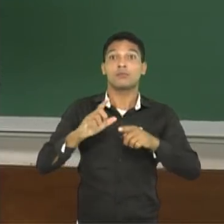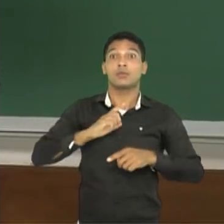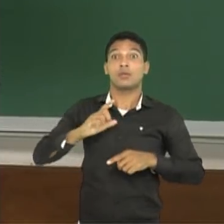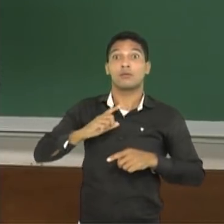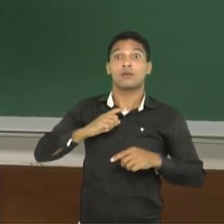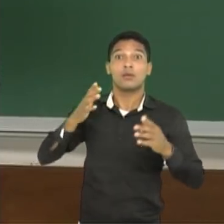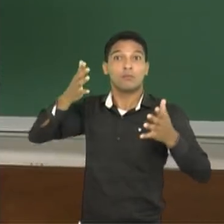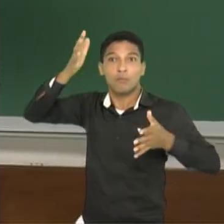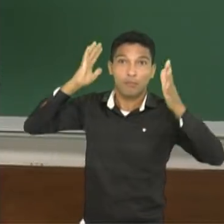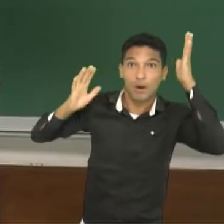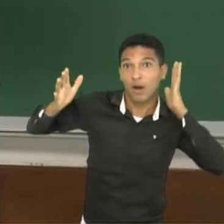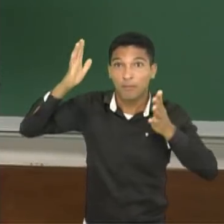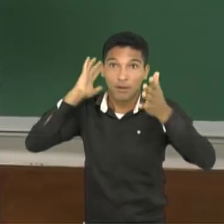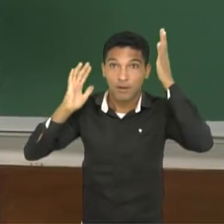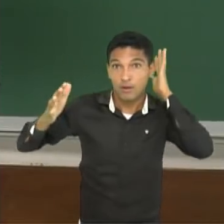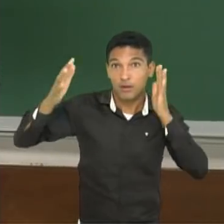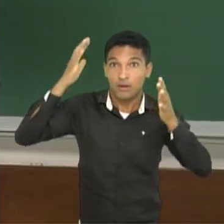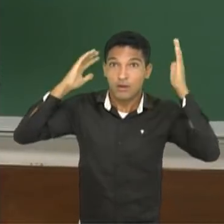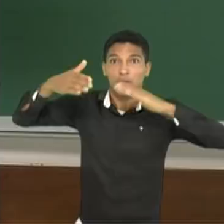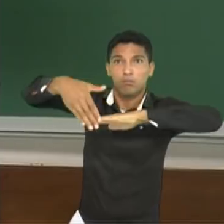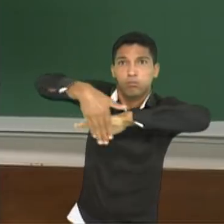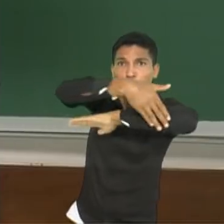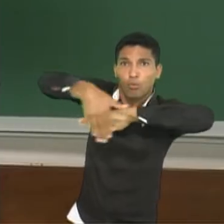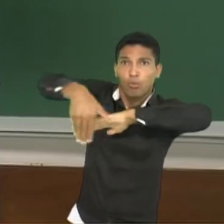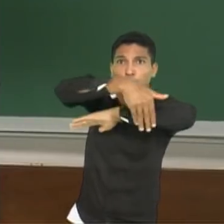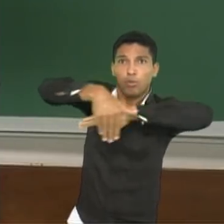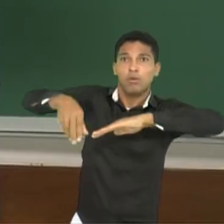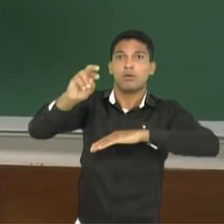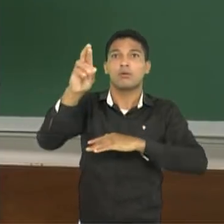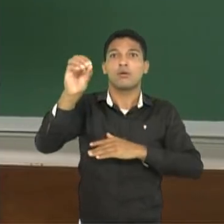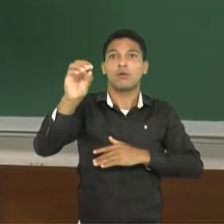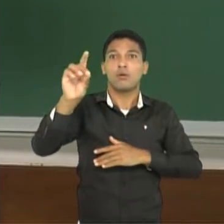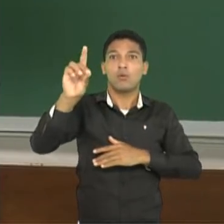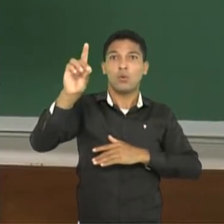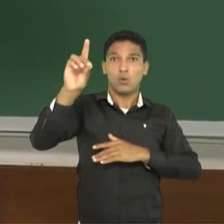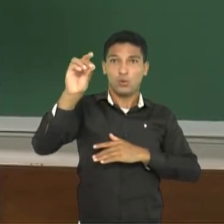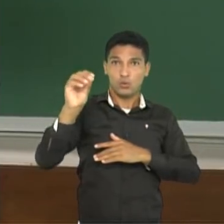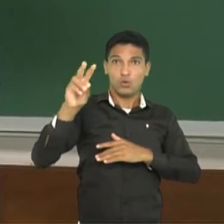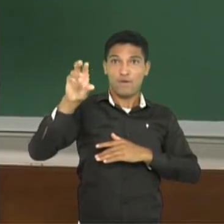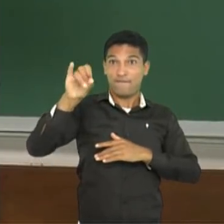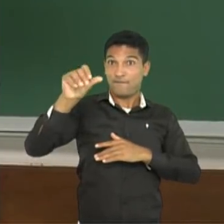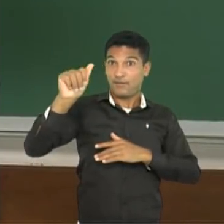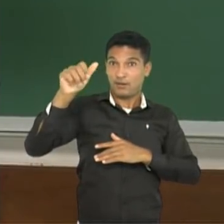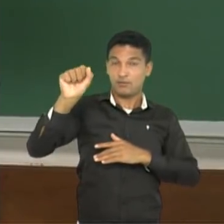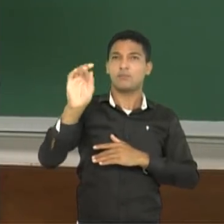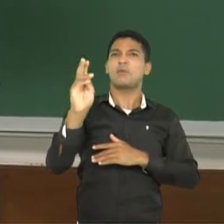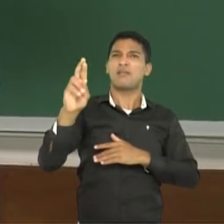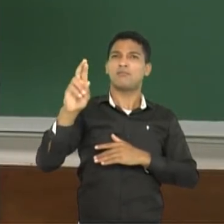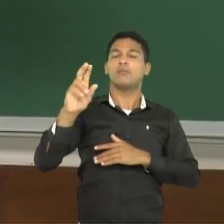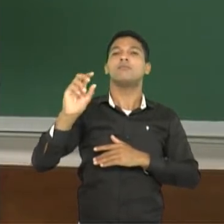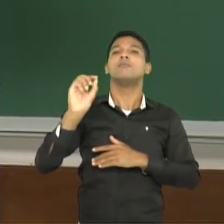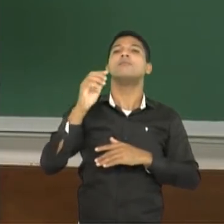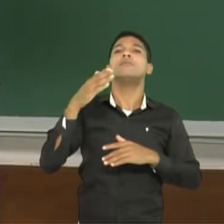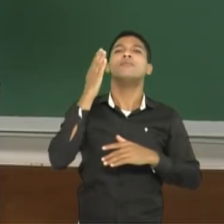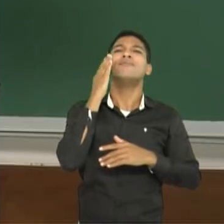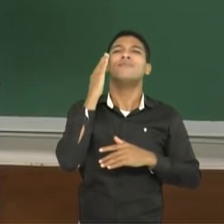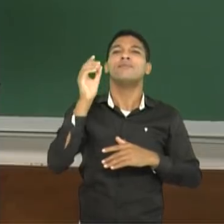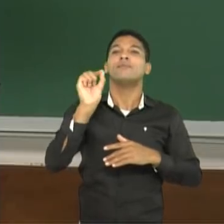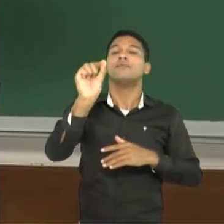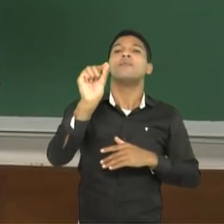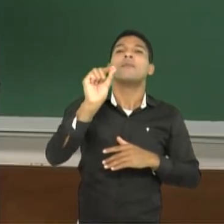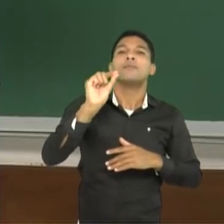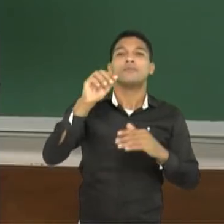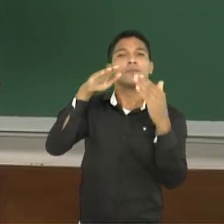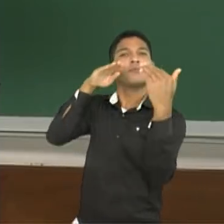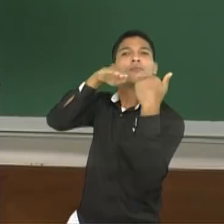consistente. Então, existem rodovias ali que favorecem a circulação de produtos, de mercadorias, de